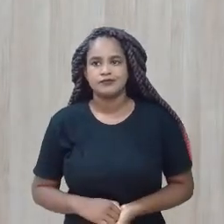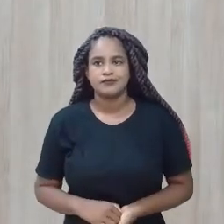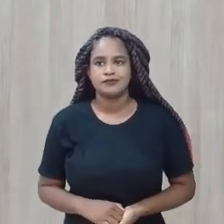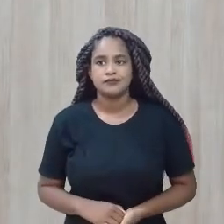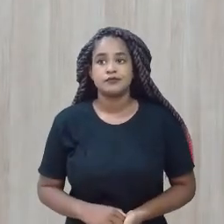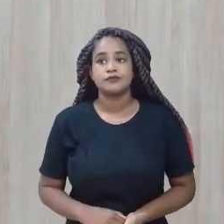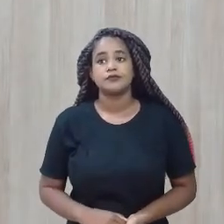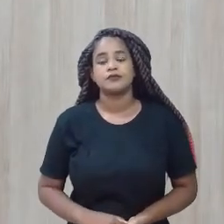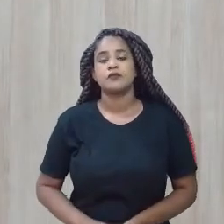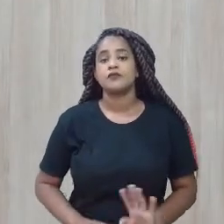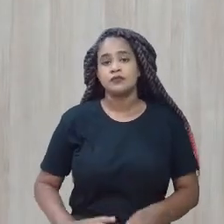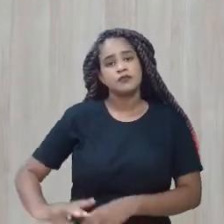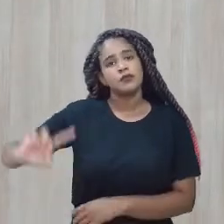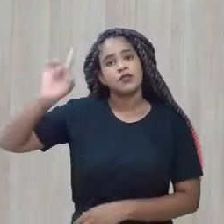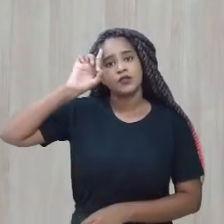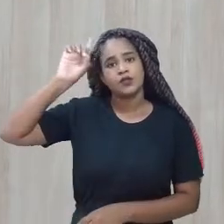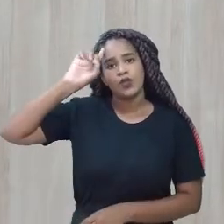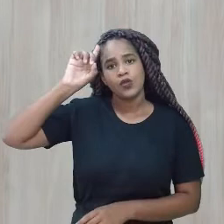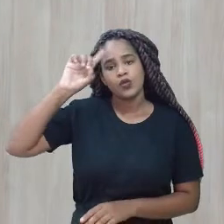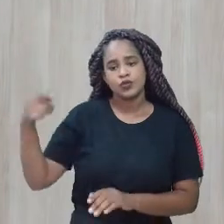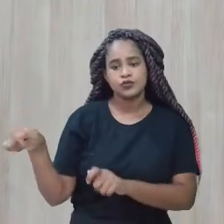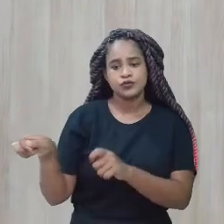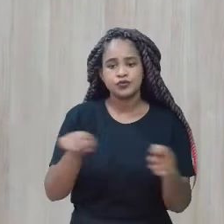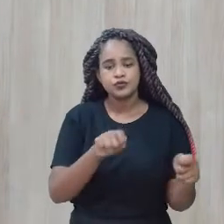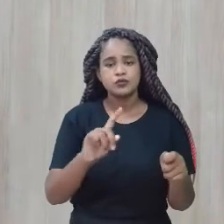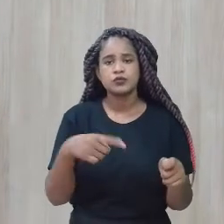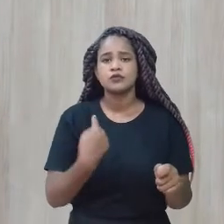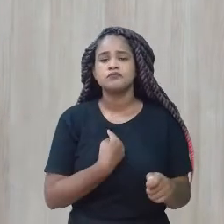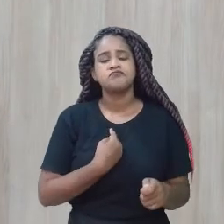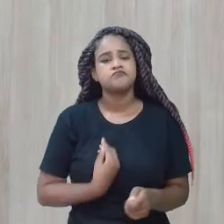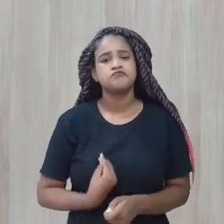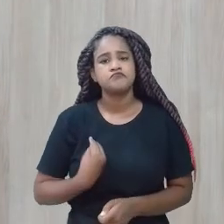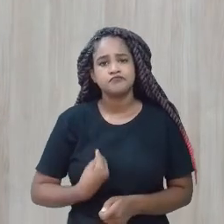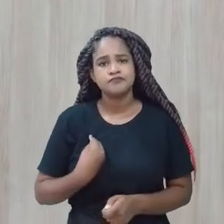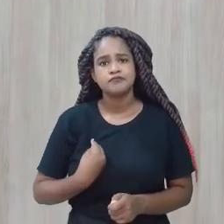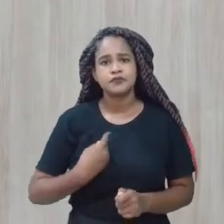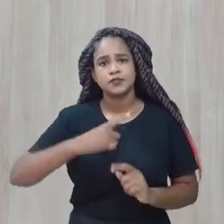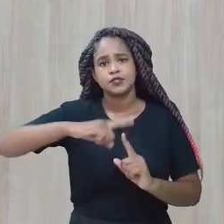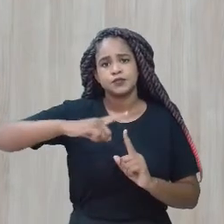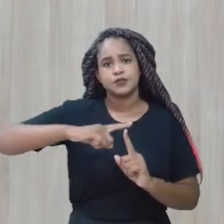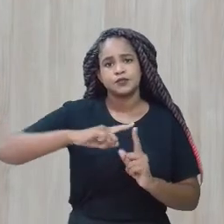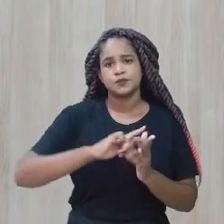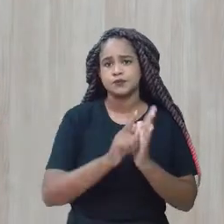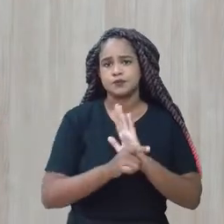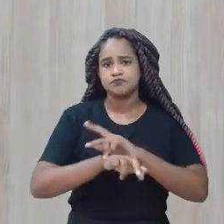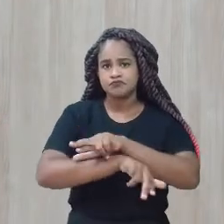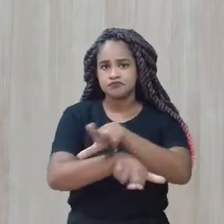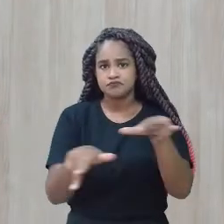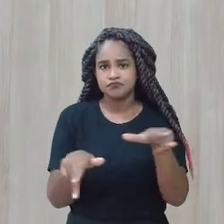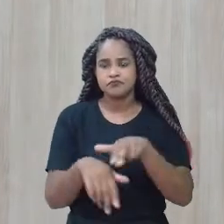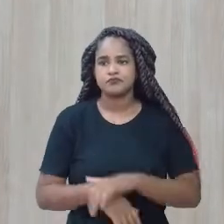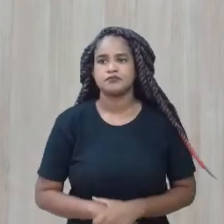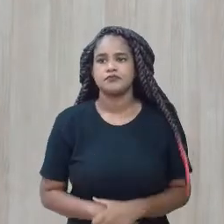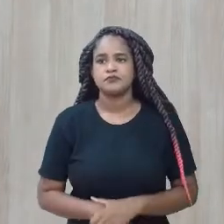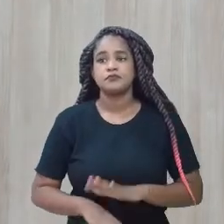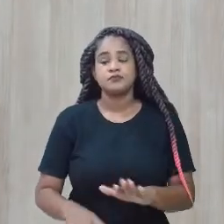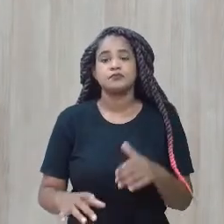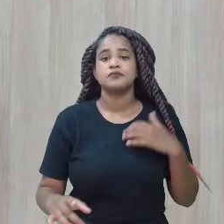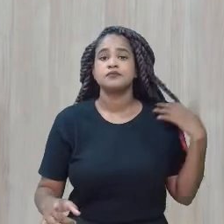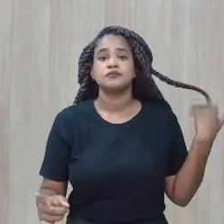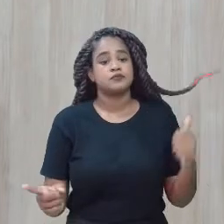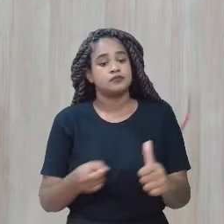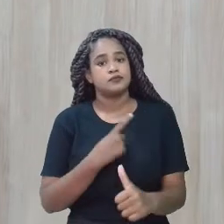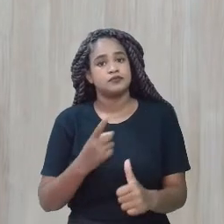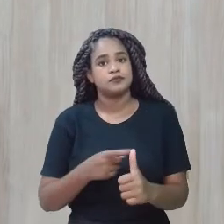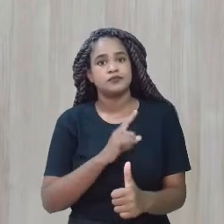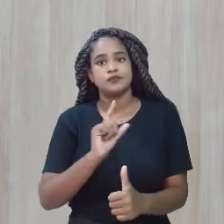Então, no nosso dia a dia, nós estamos, como já falei, convivendo com esses diferentes gêneros. Então, a primeira que eu trouxe